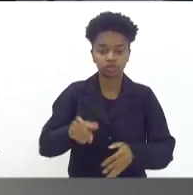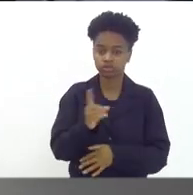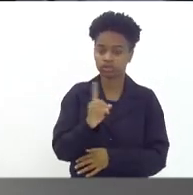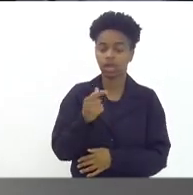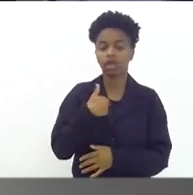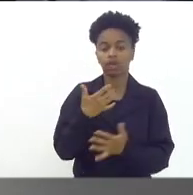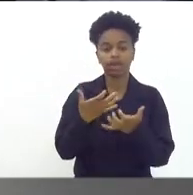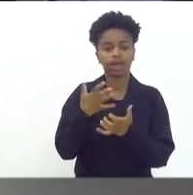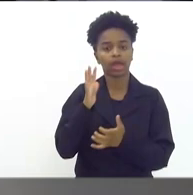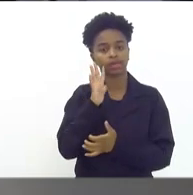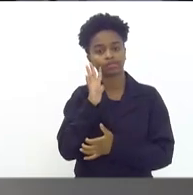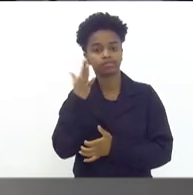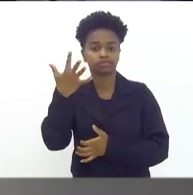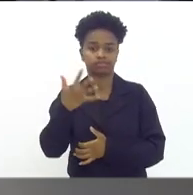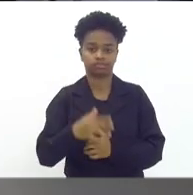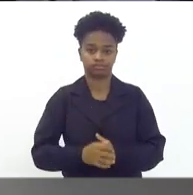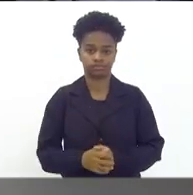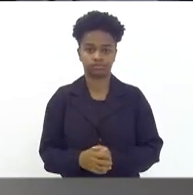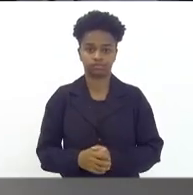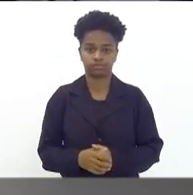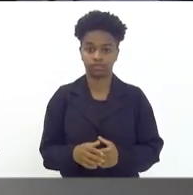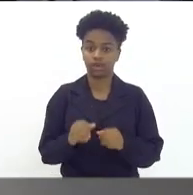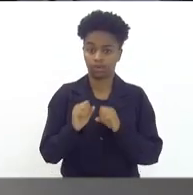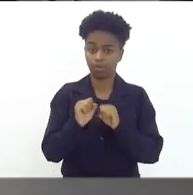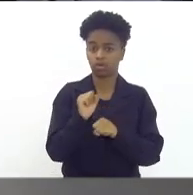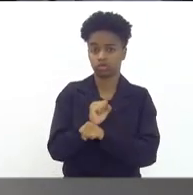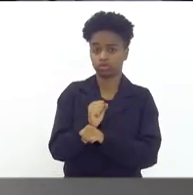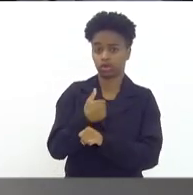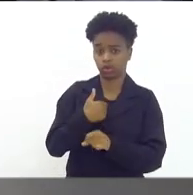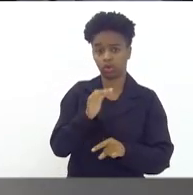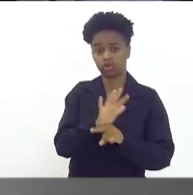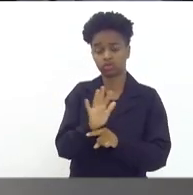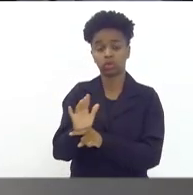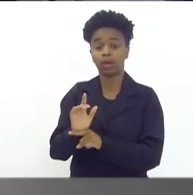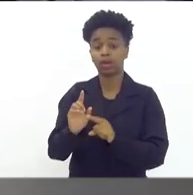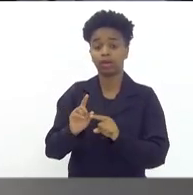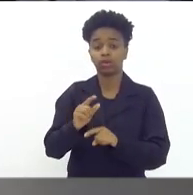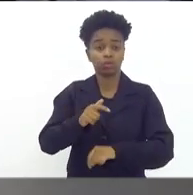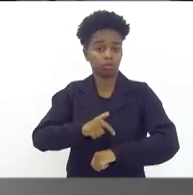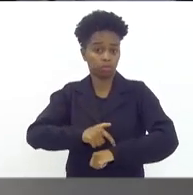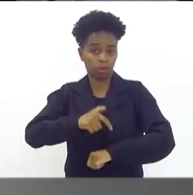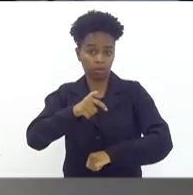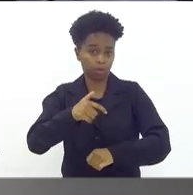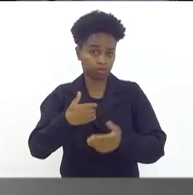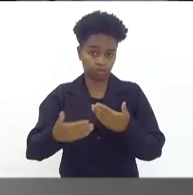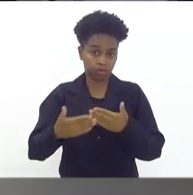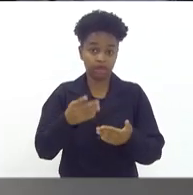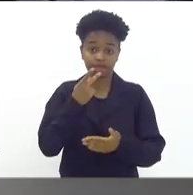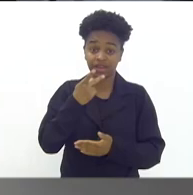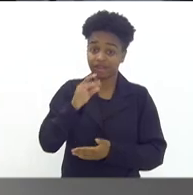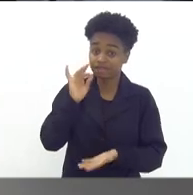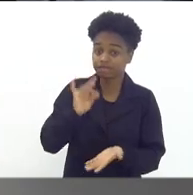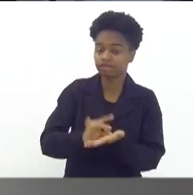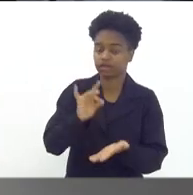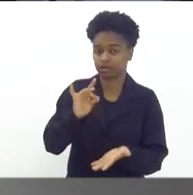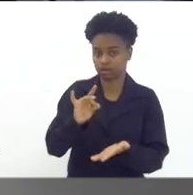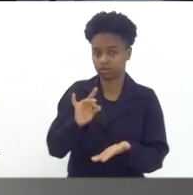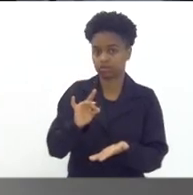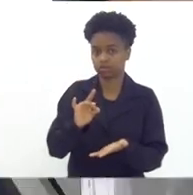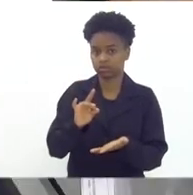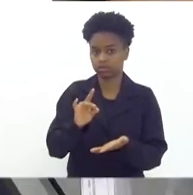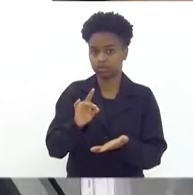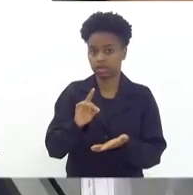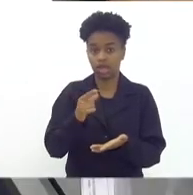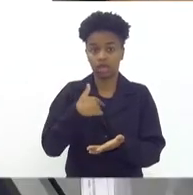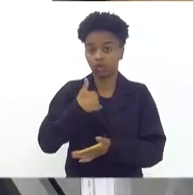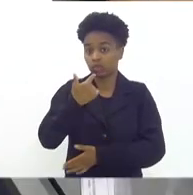a resolver eu estou pode contar comigo Presidente nas horas que seja para falar a verdade para ser